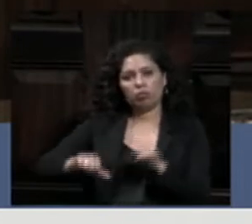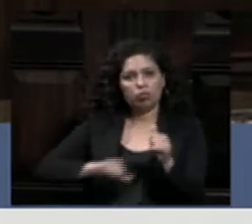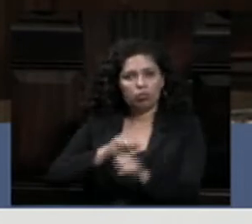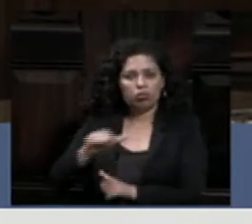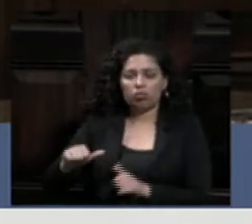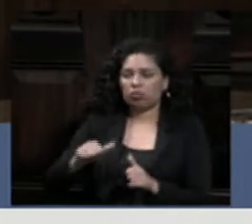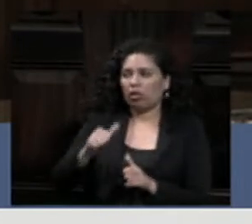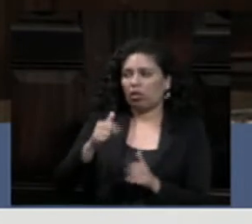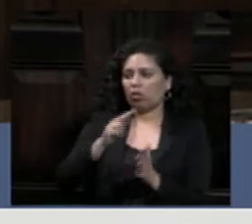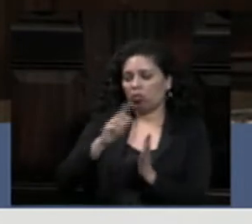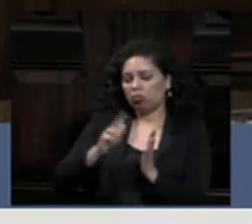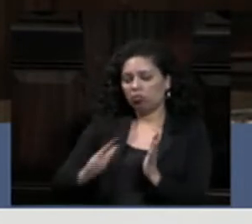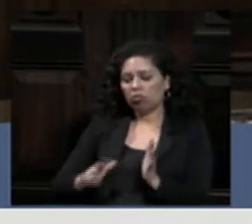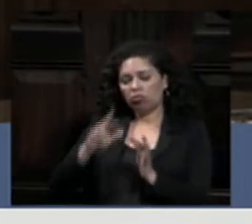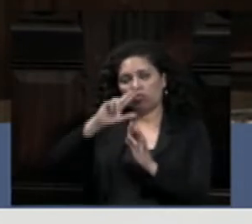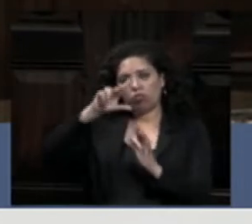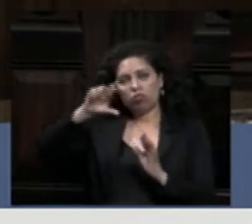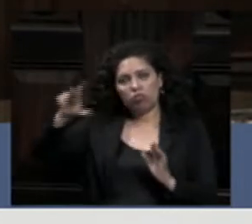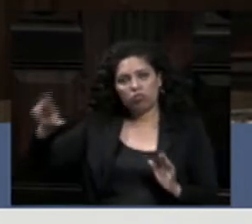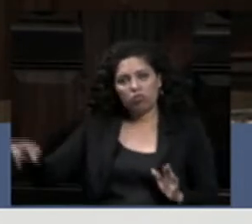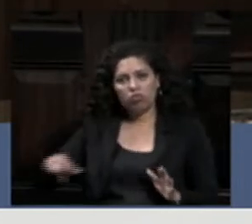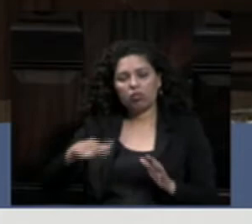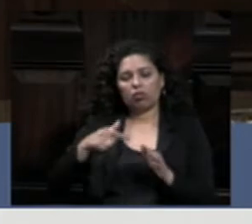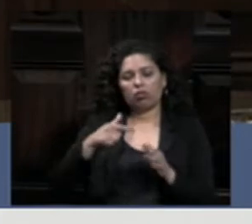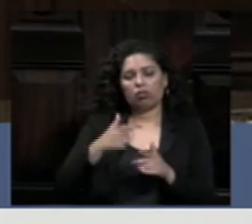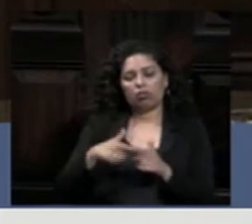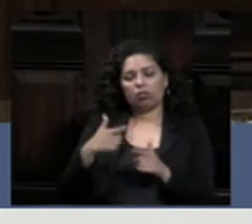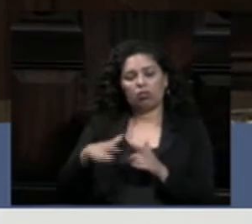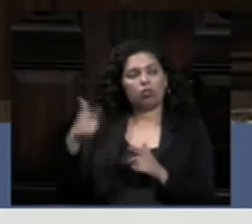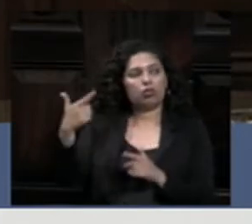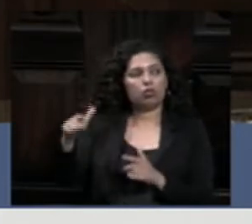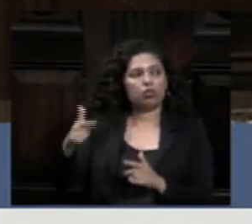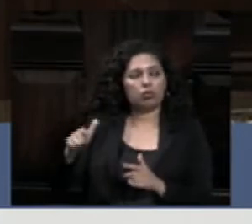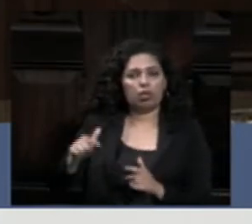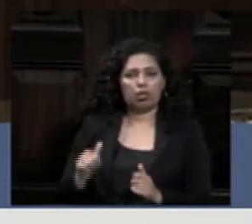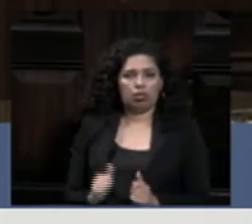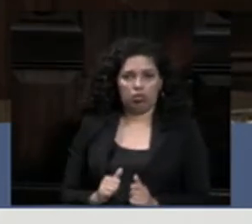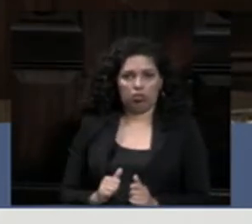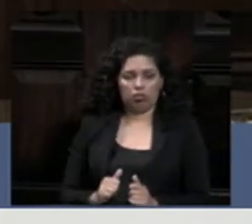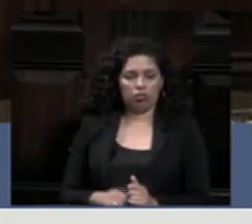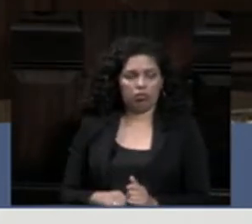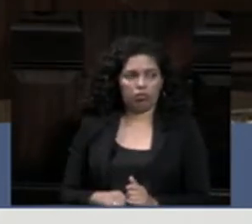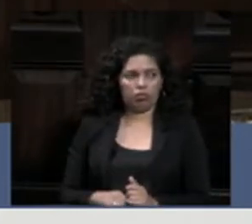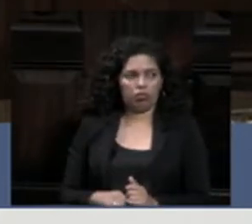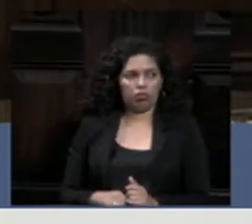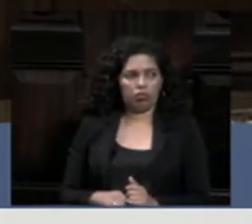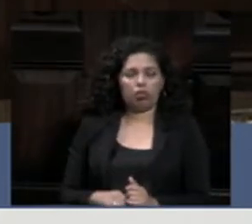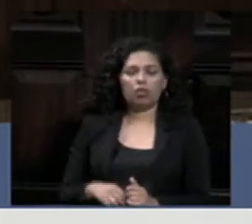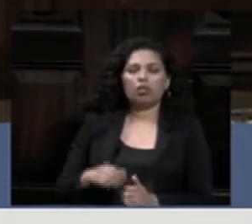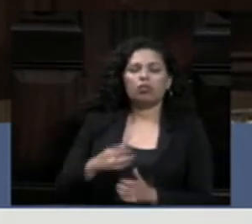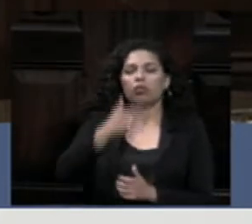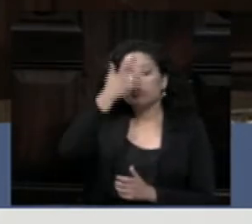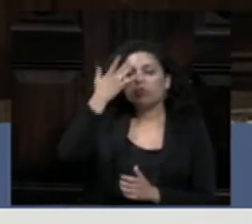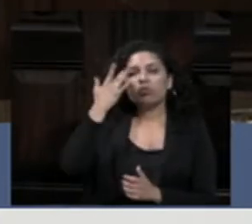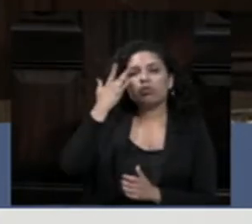Chacon de Assis, mantendo o nome histórico e acrescentando o nome dele, eu também não veria problema. As